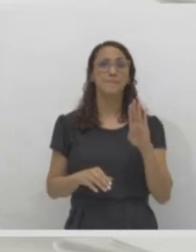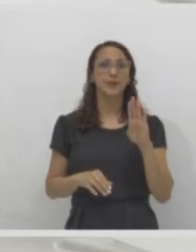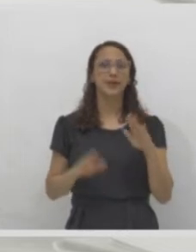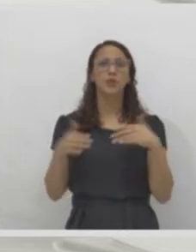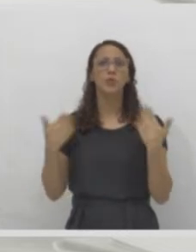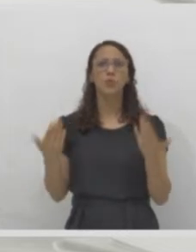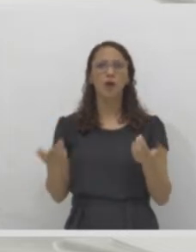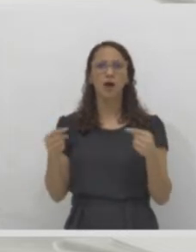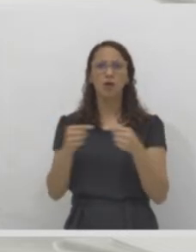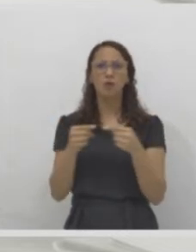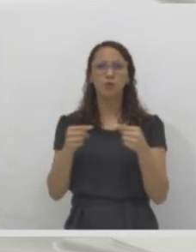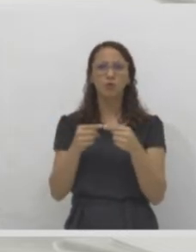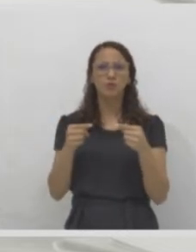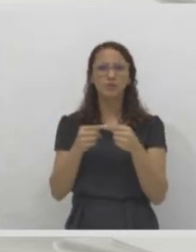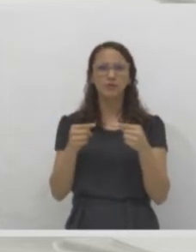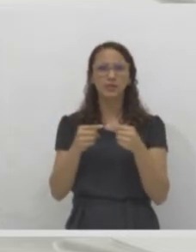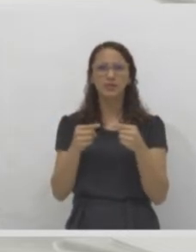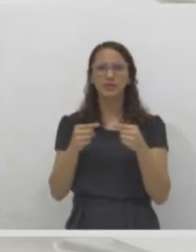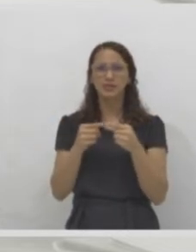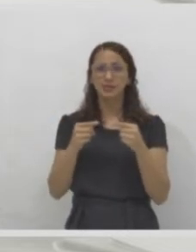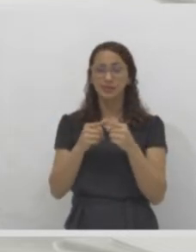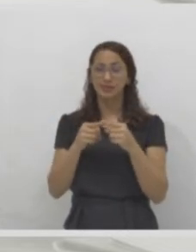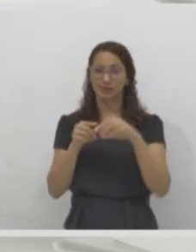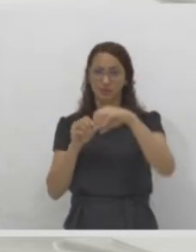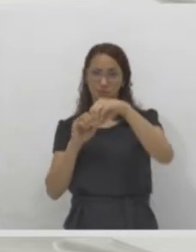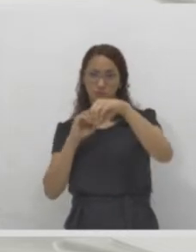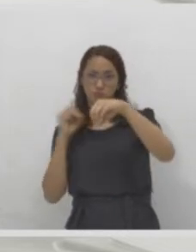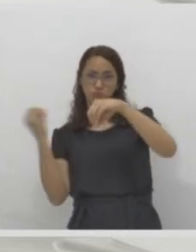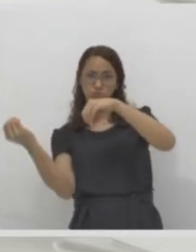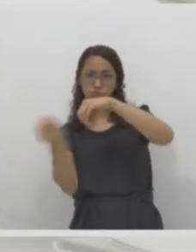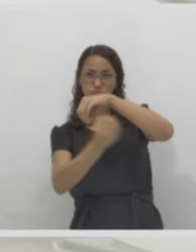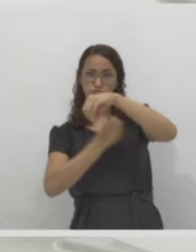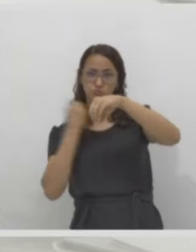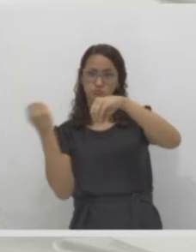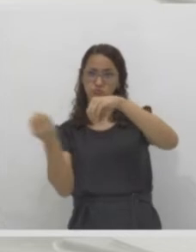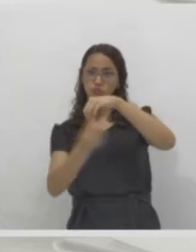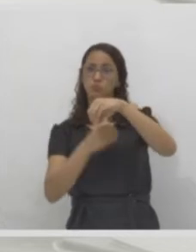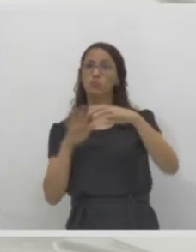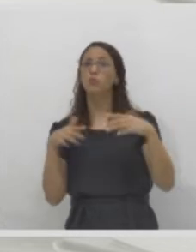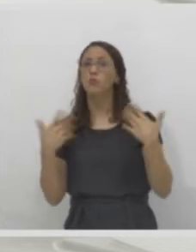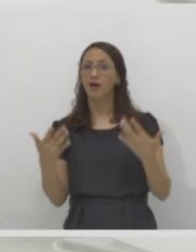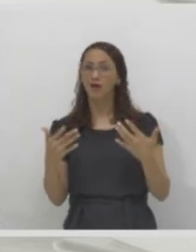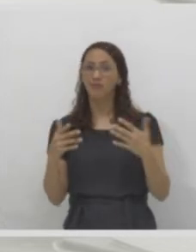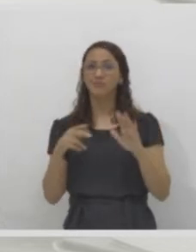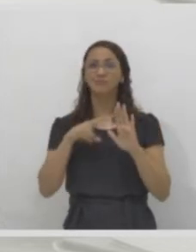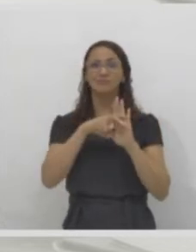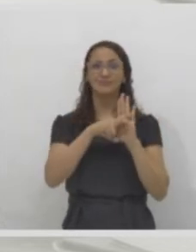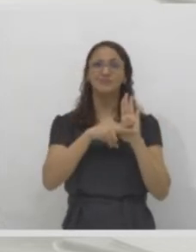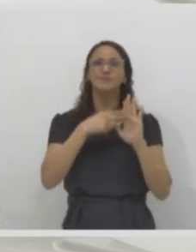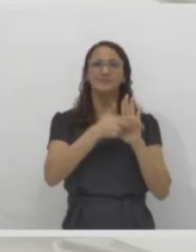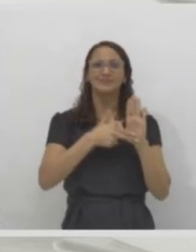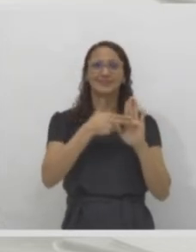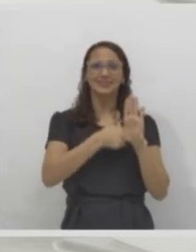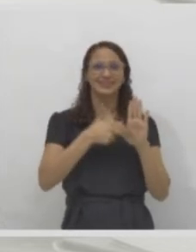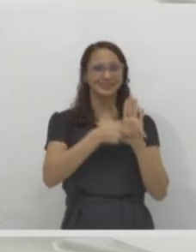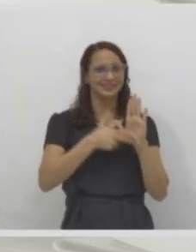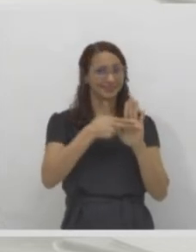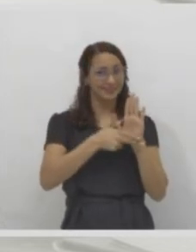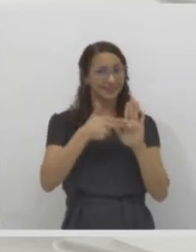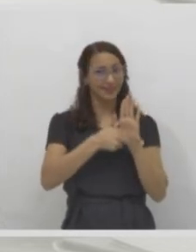um movimento semelhante à translação? O trem, porque se move ao redor da